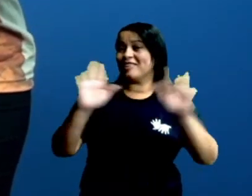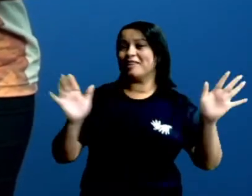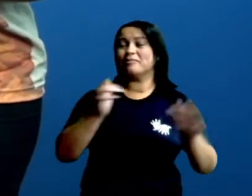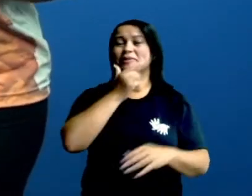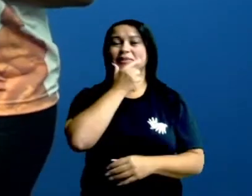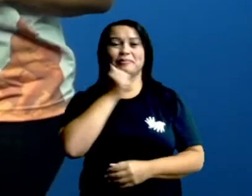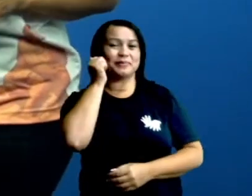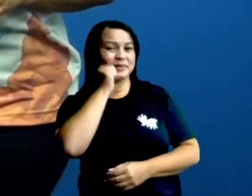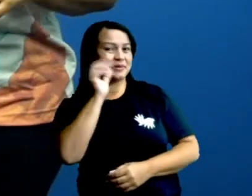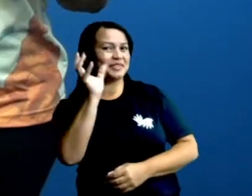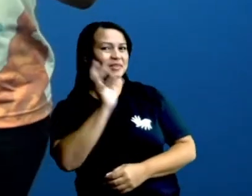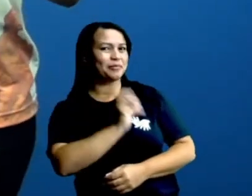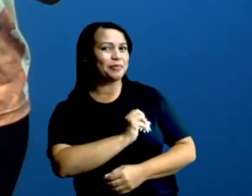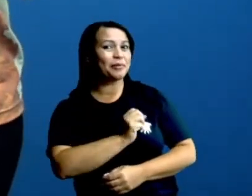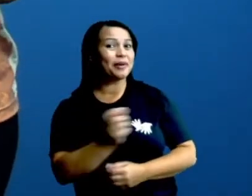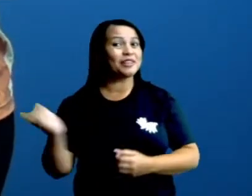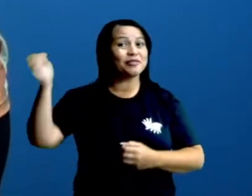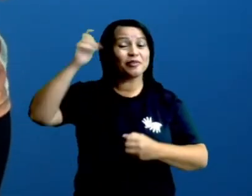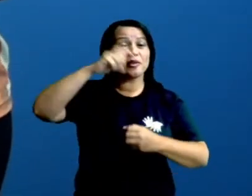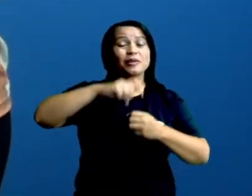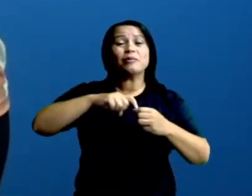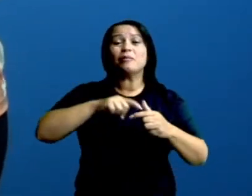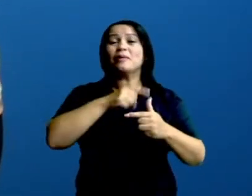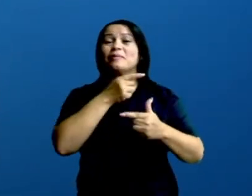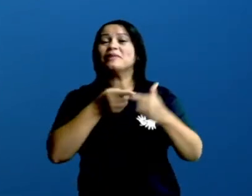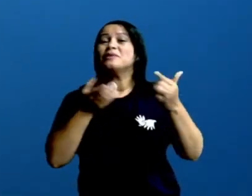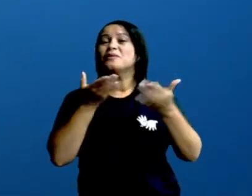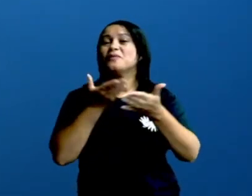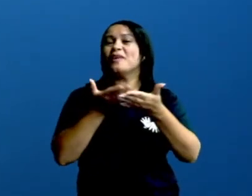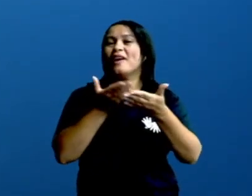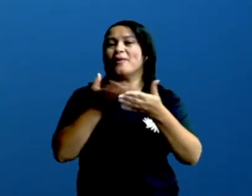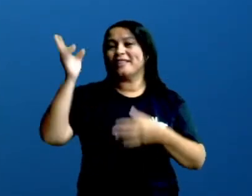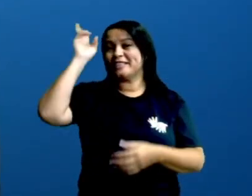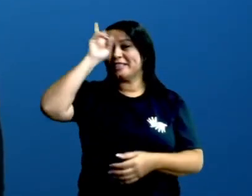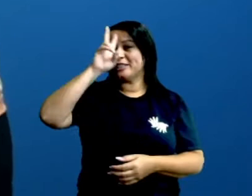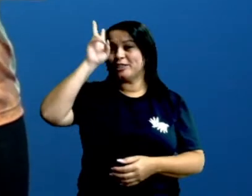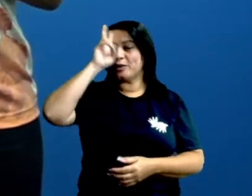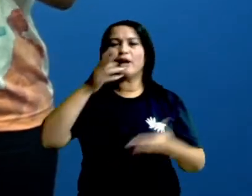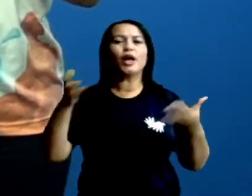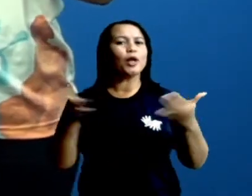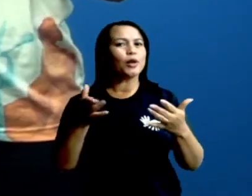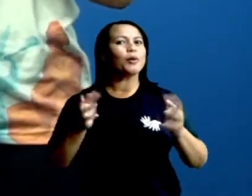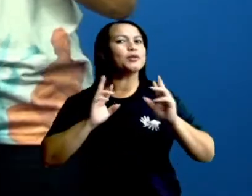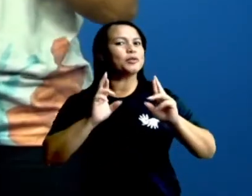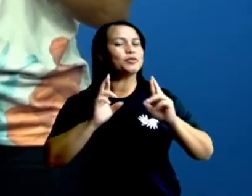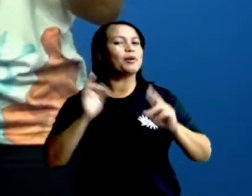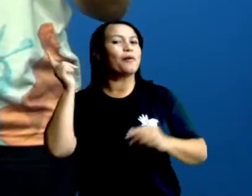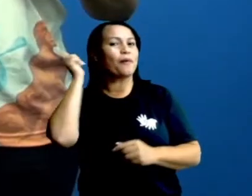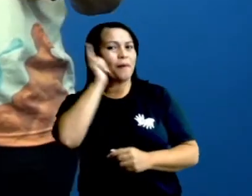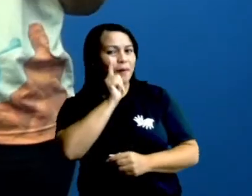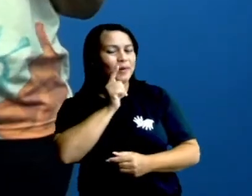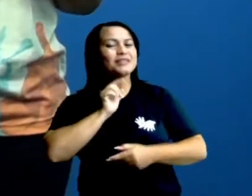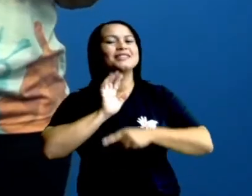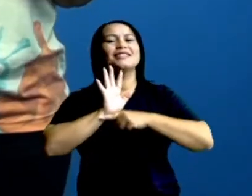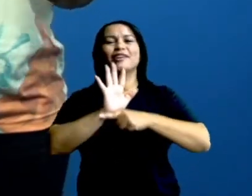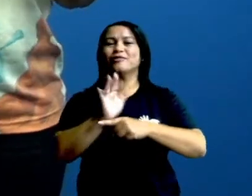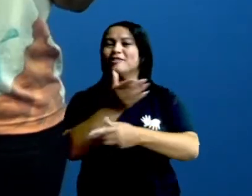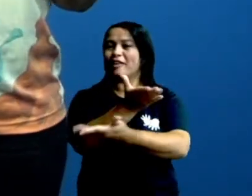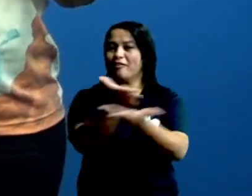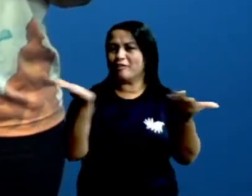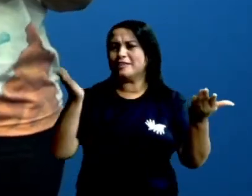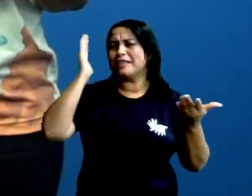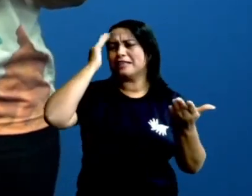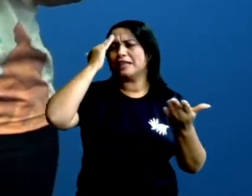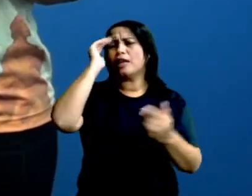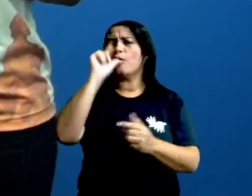Olá, meus amores e minhas amoras, estamos de volta para mais uma aula de História e hoje eu espero conseguir ajudar vocês a entender